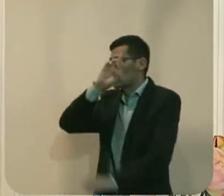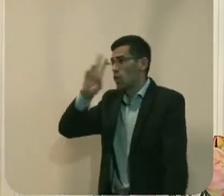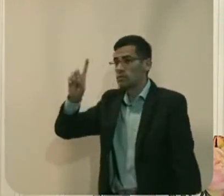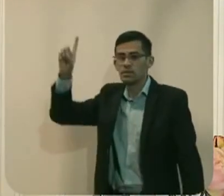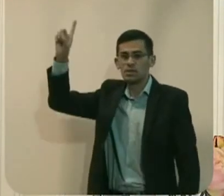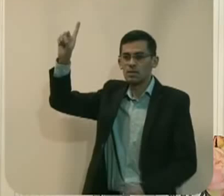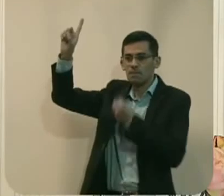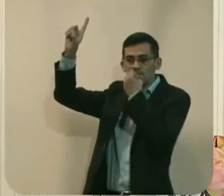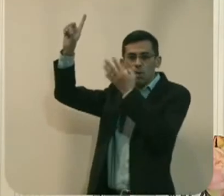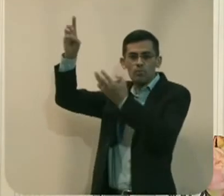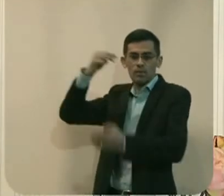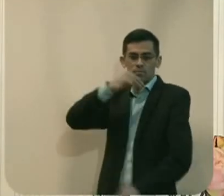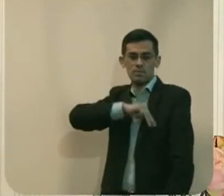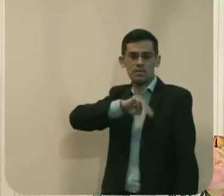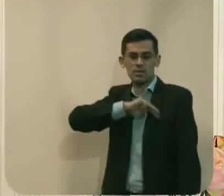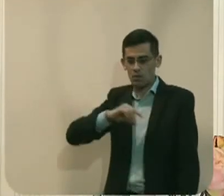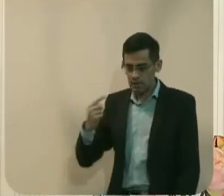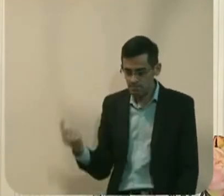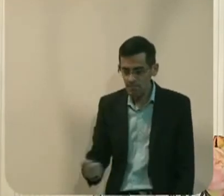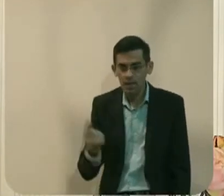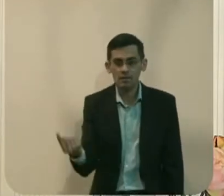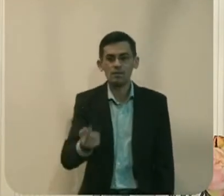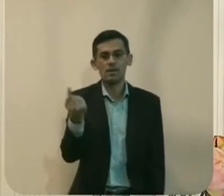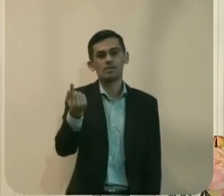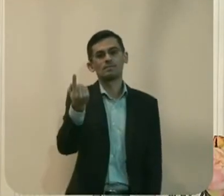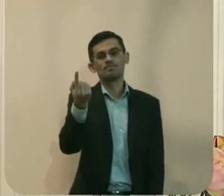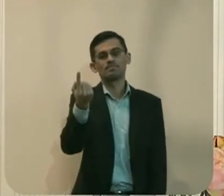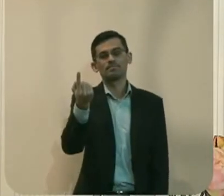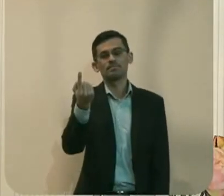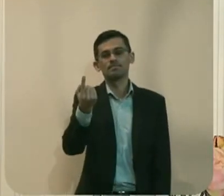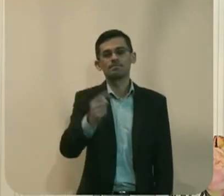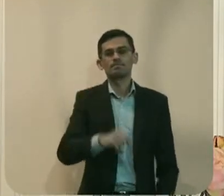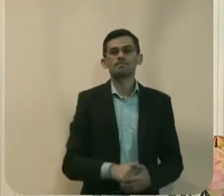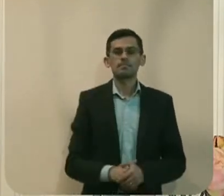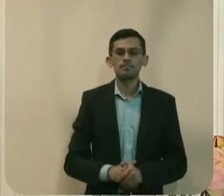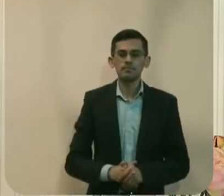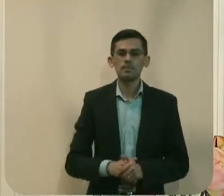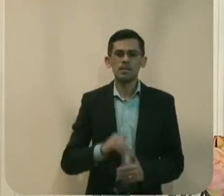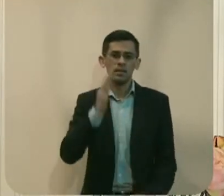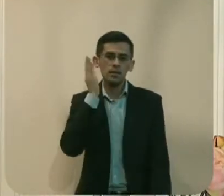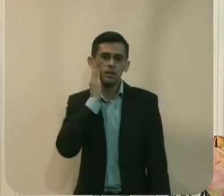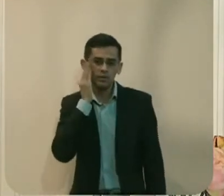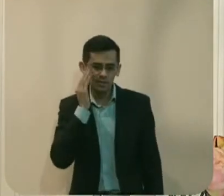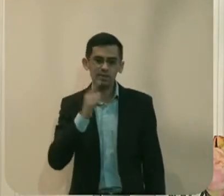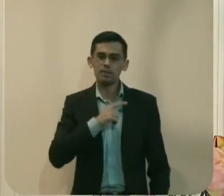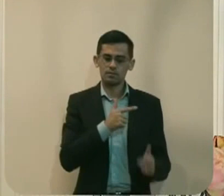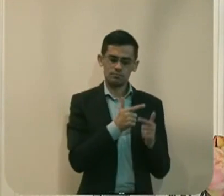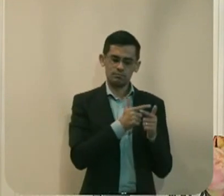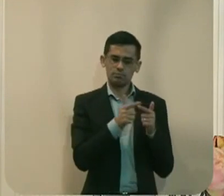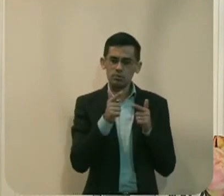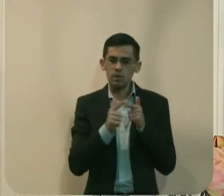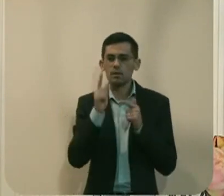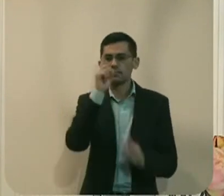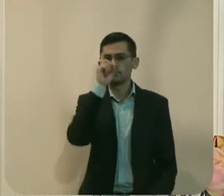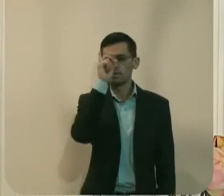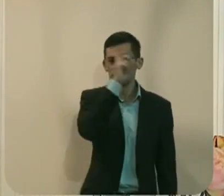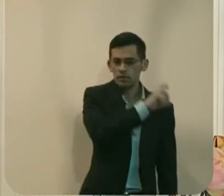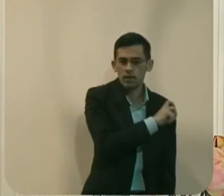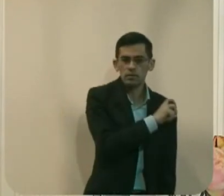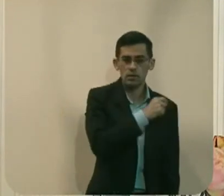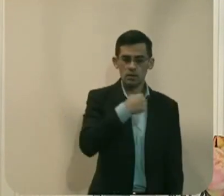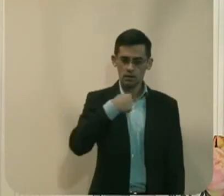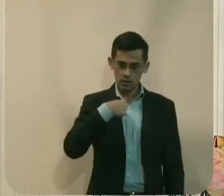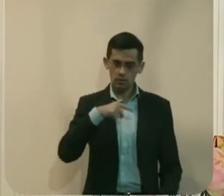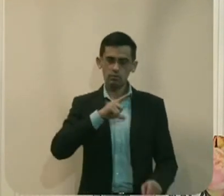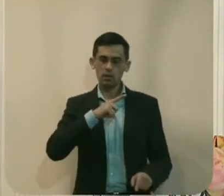Ele é bom e a sua misericórdia dura para sempre. Eu sei que a gente tem dificuldades. Eu tenho